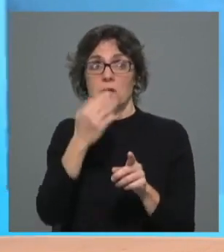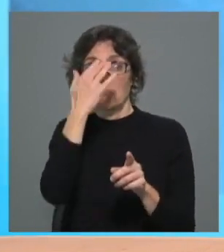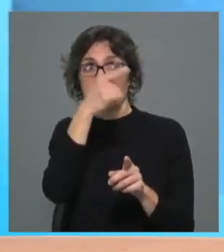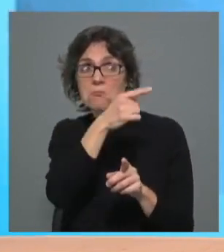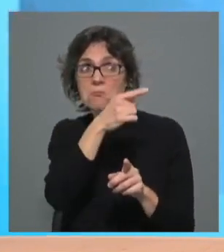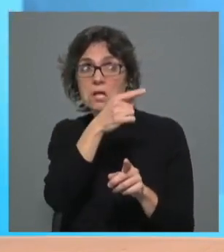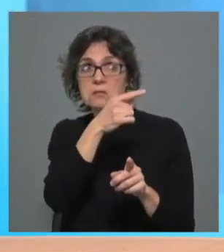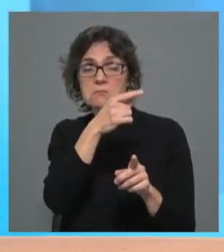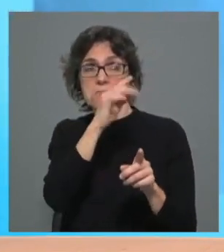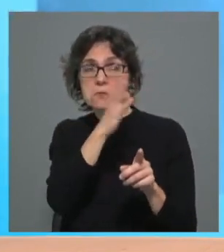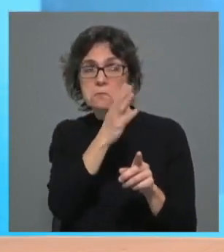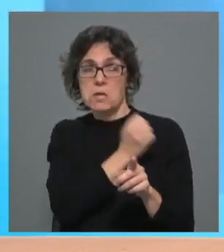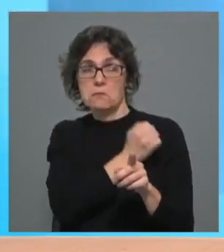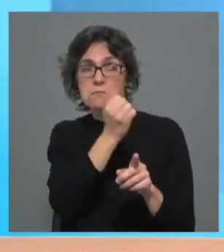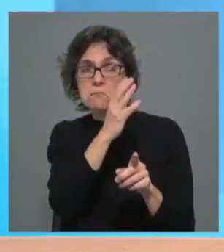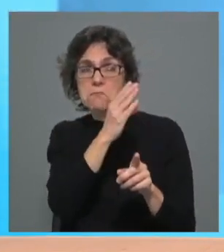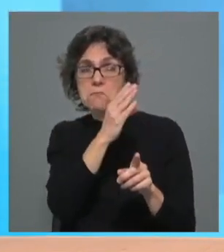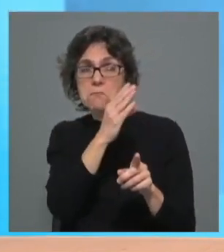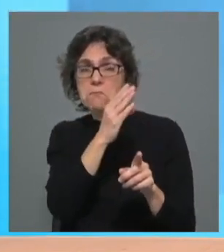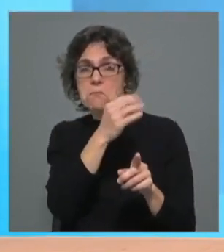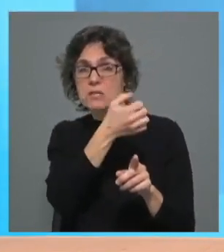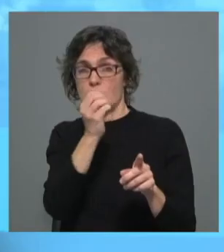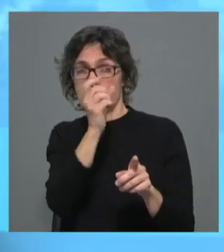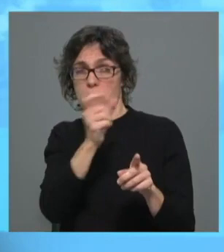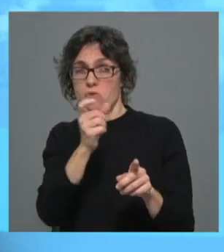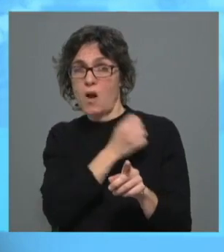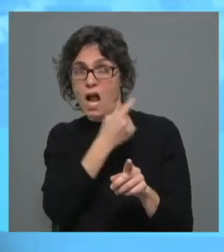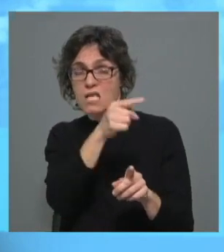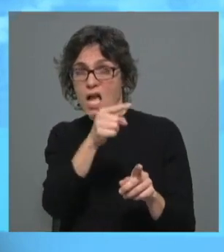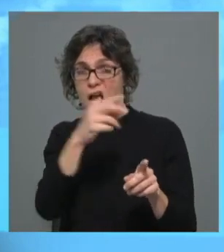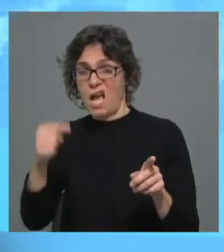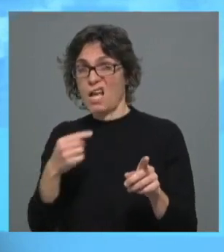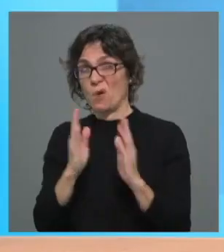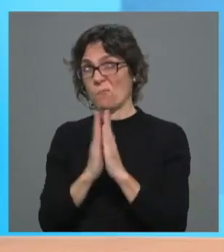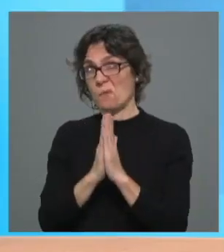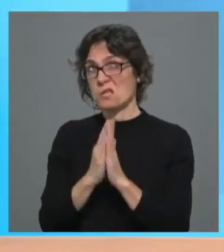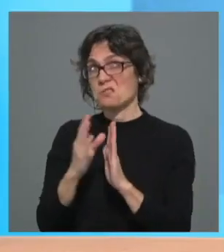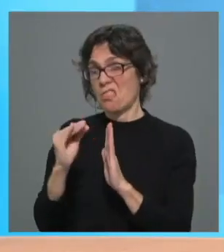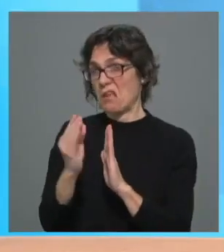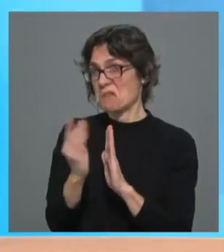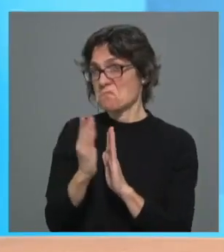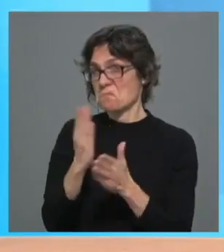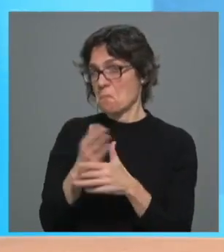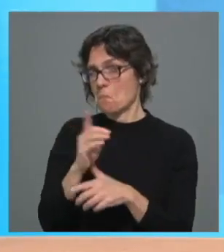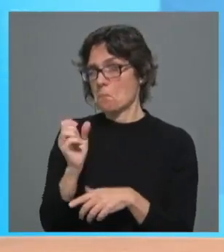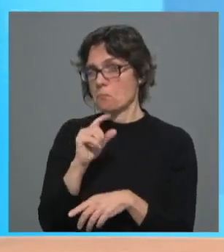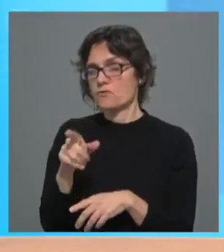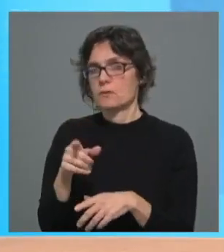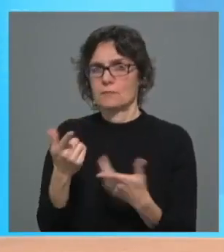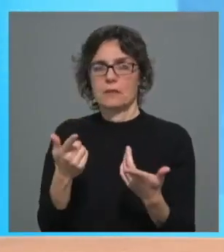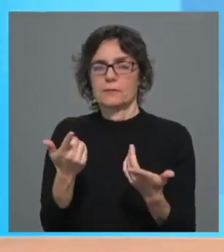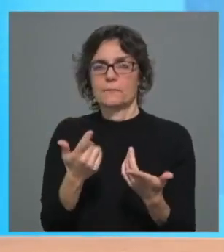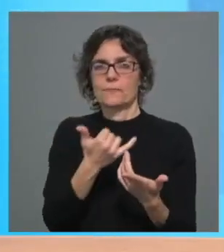e eu tenho 10 pessoas na missa portanto não há nenhum padre que tem é 20%, praticantes nas suas